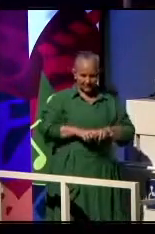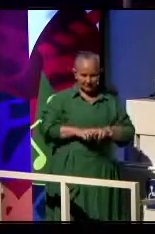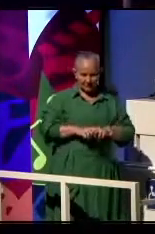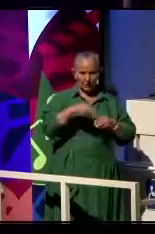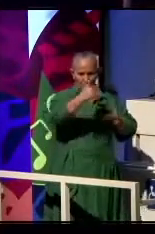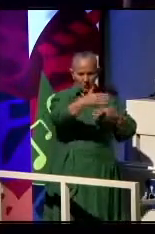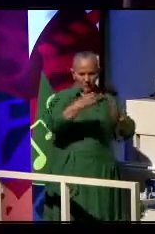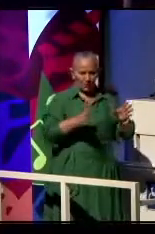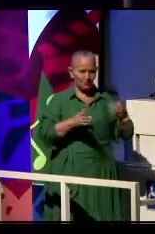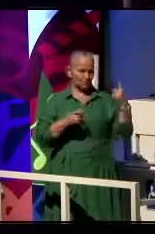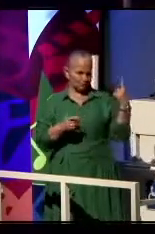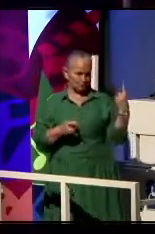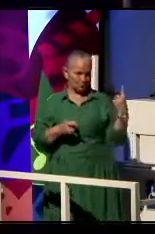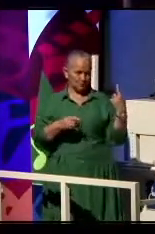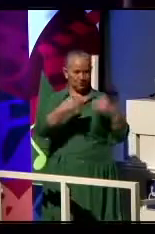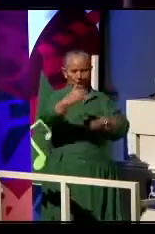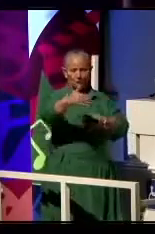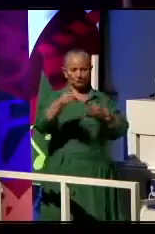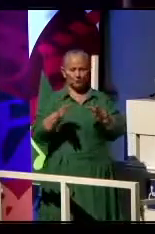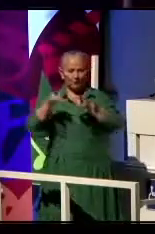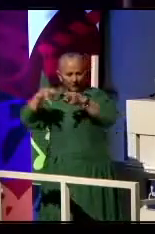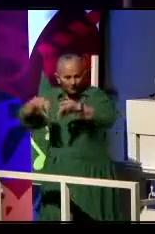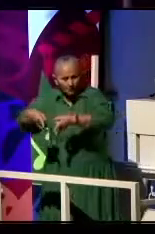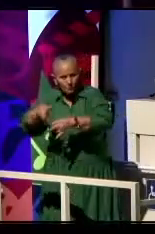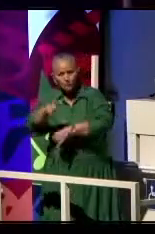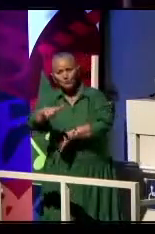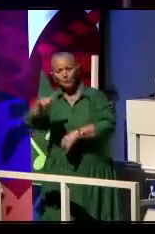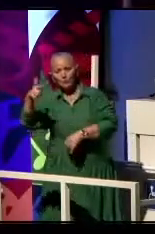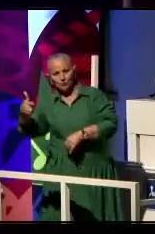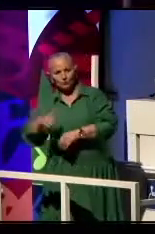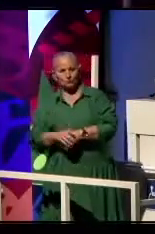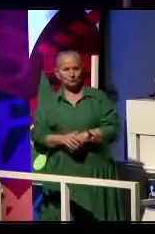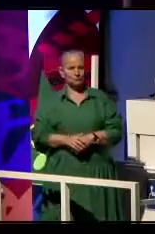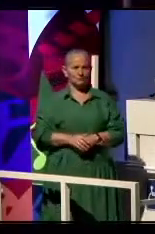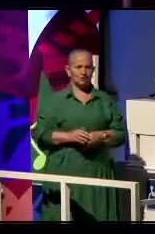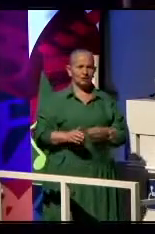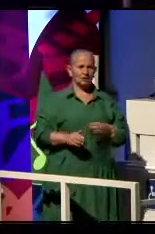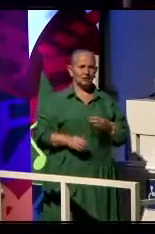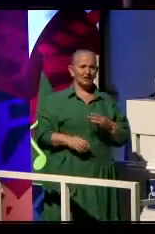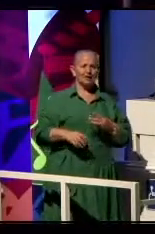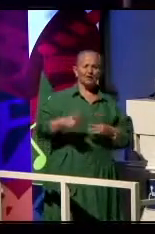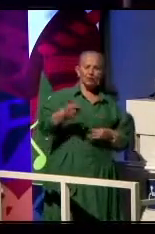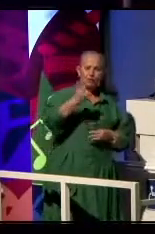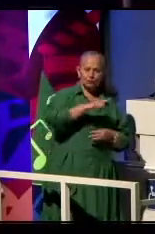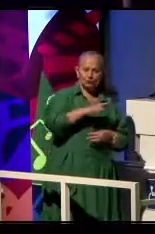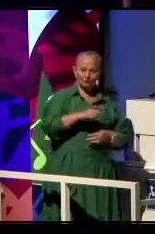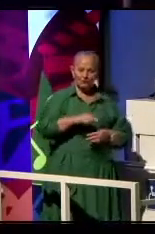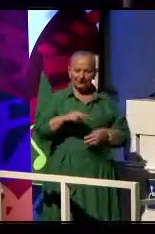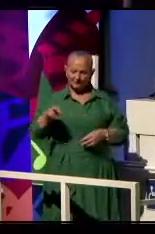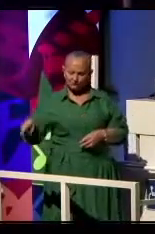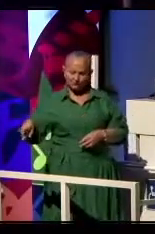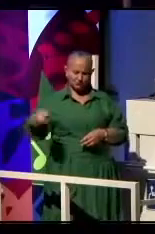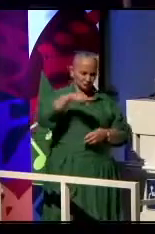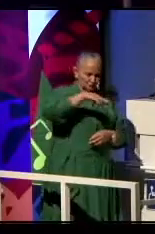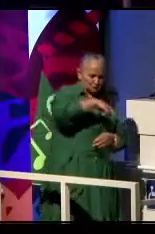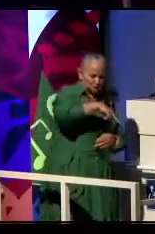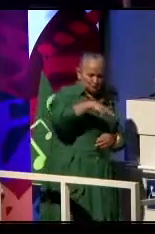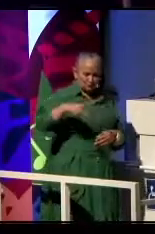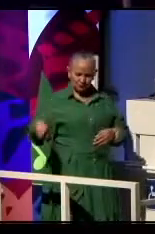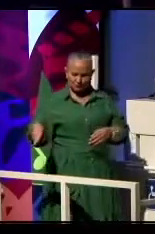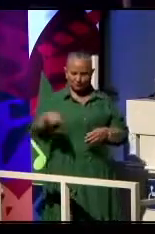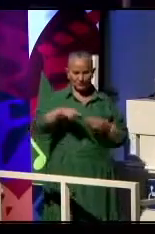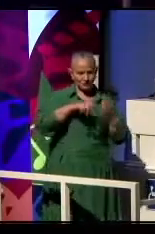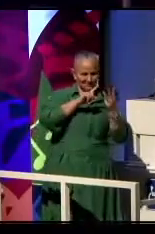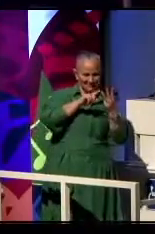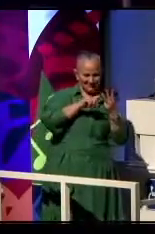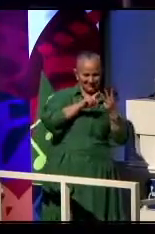o Lô ficava no quarto, o Bituque em outro quarto e o Beto ficava trançando de um lugar para o outro. Porque nessa época, o Beto não compôs no